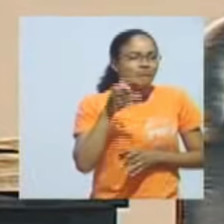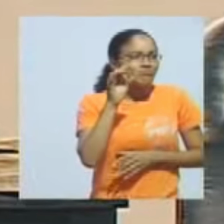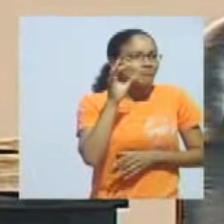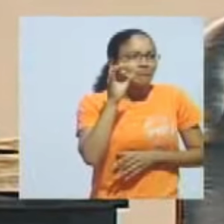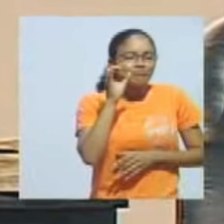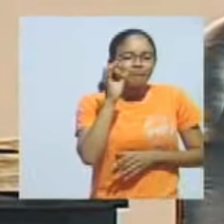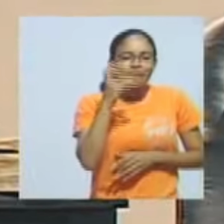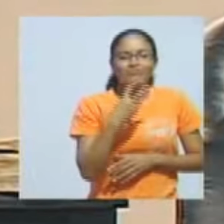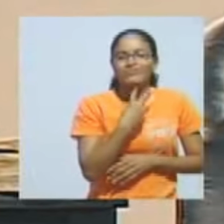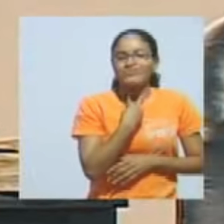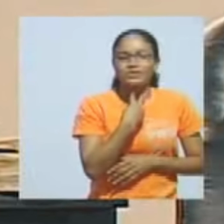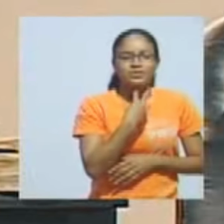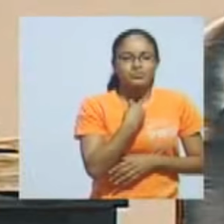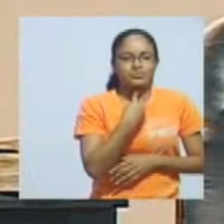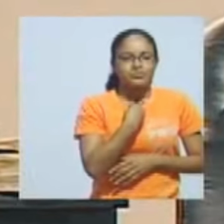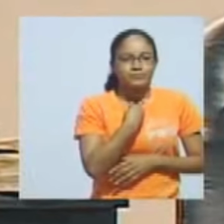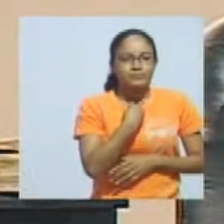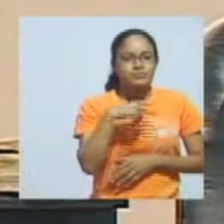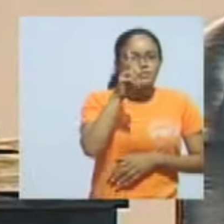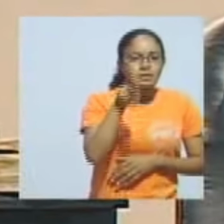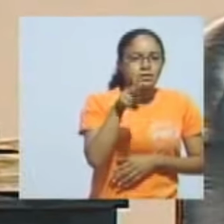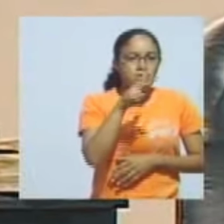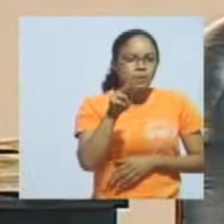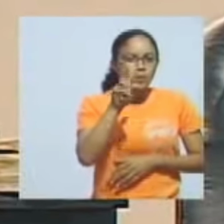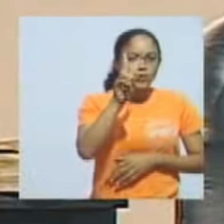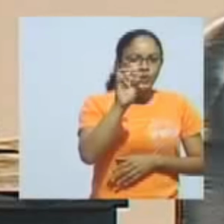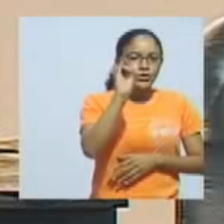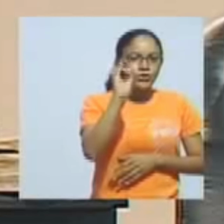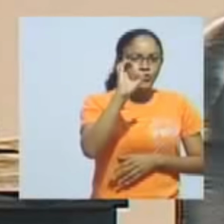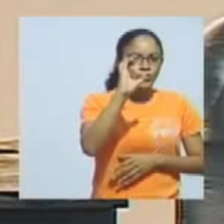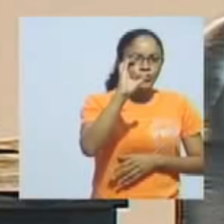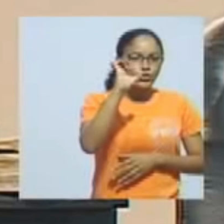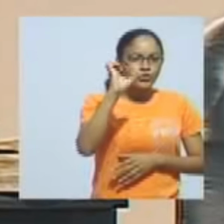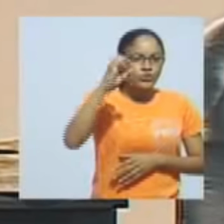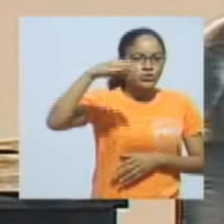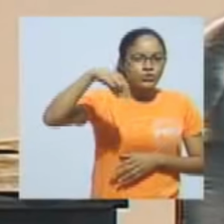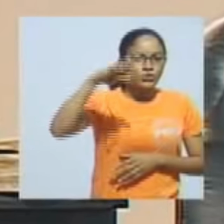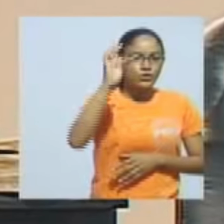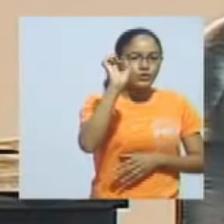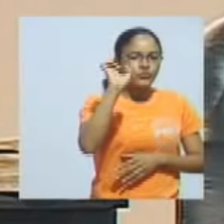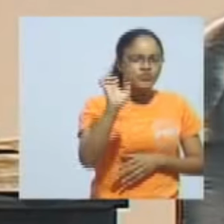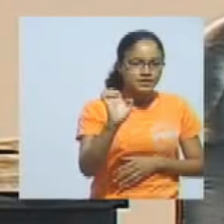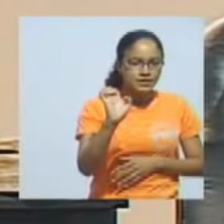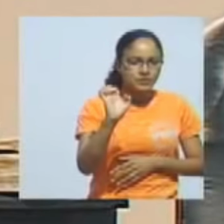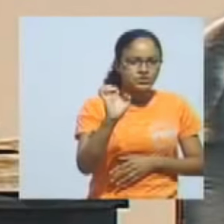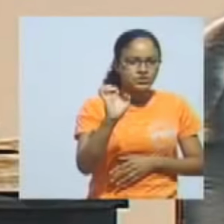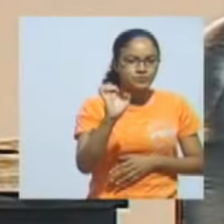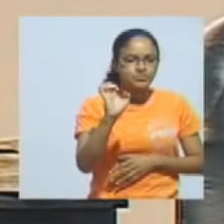com maestria e com a força do Espírito Santo.